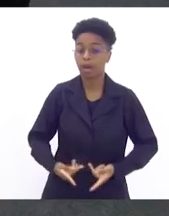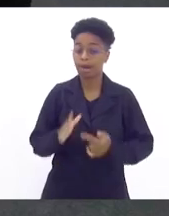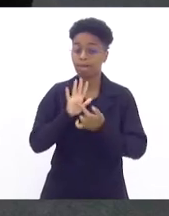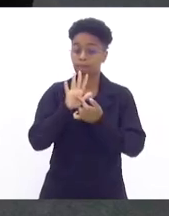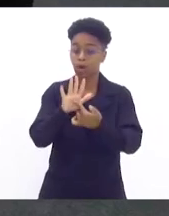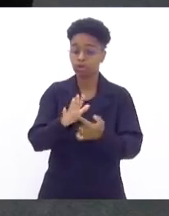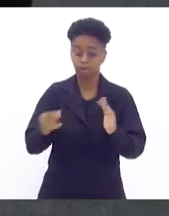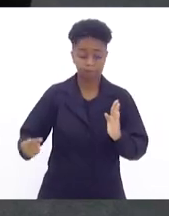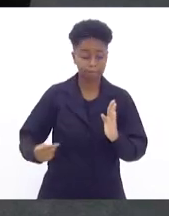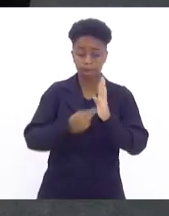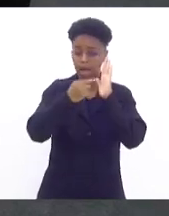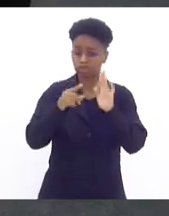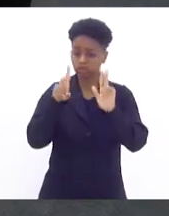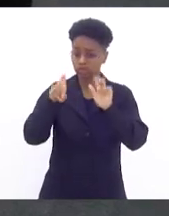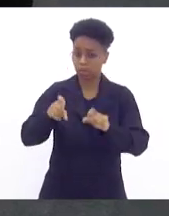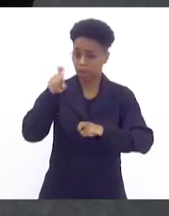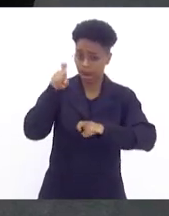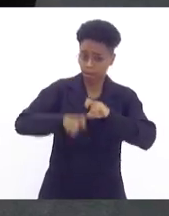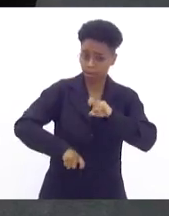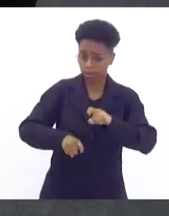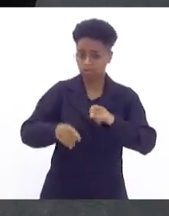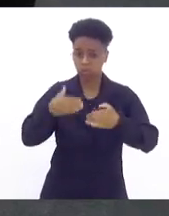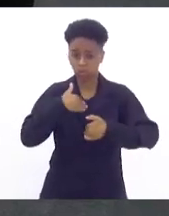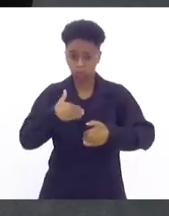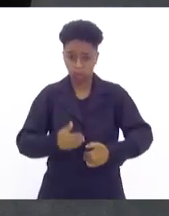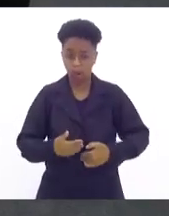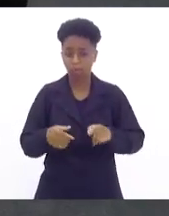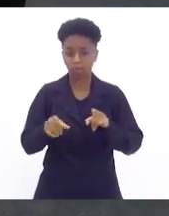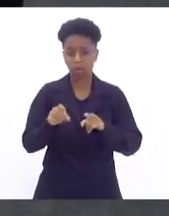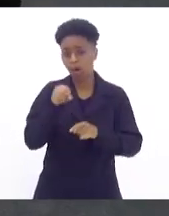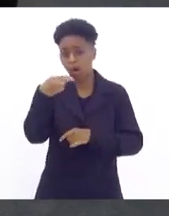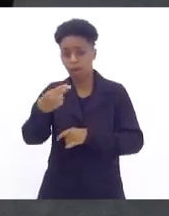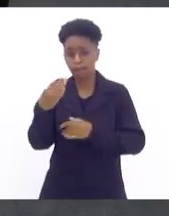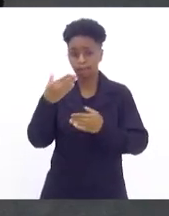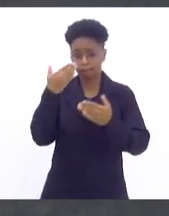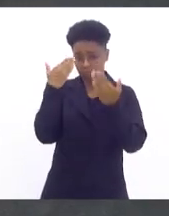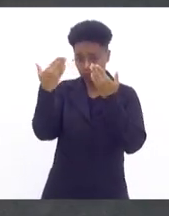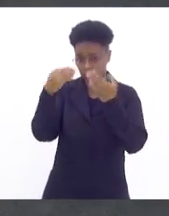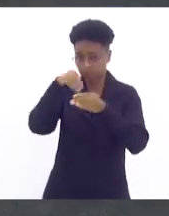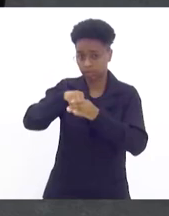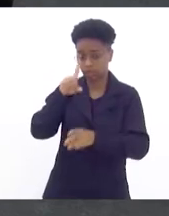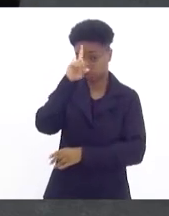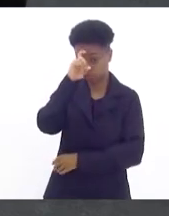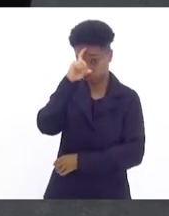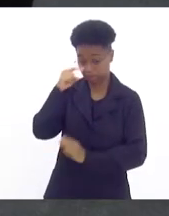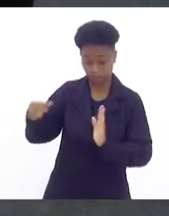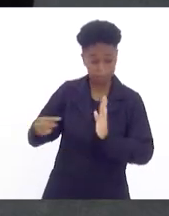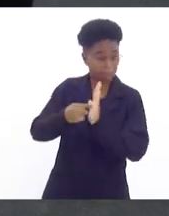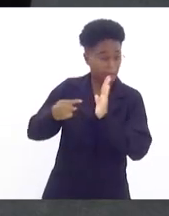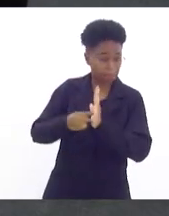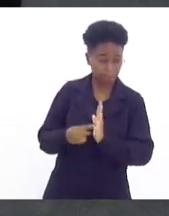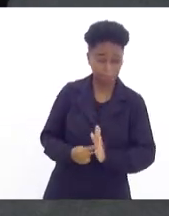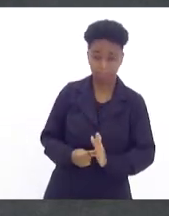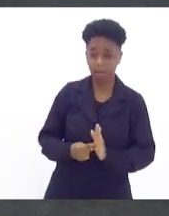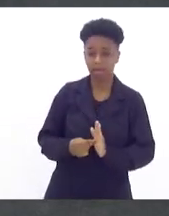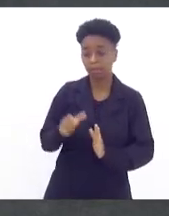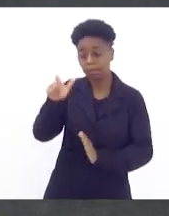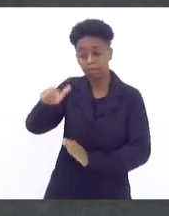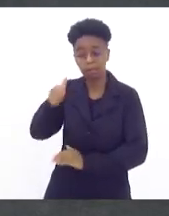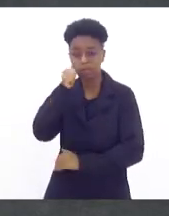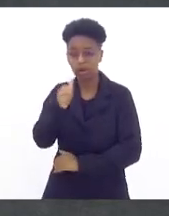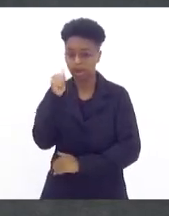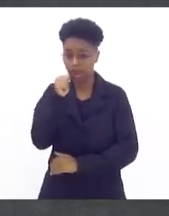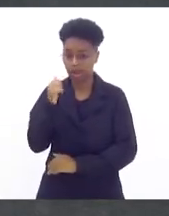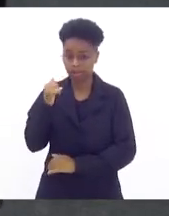as denúncias de abuso sexuais físicos ou psicológicos e hospitais denunciados por mulheres